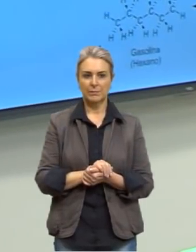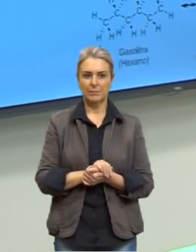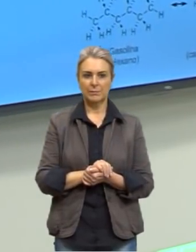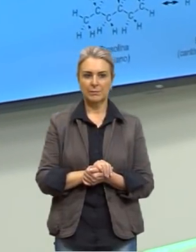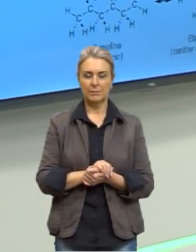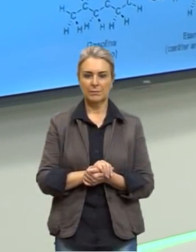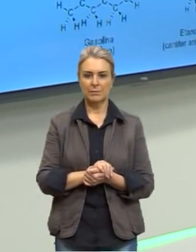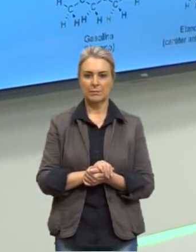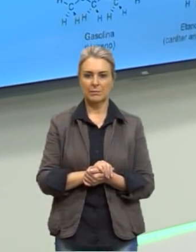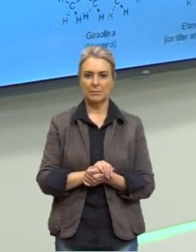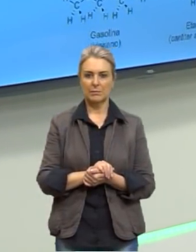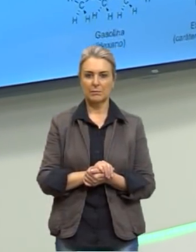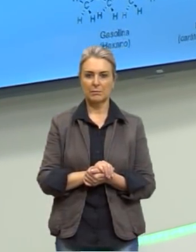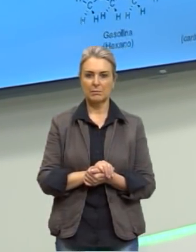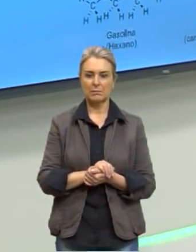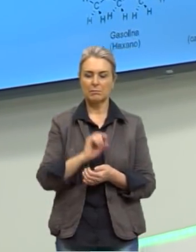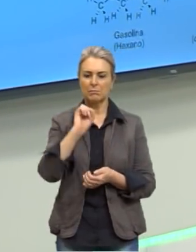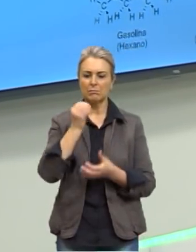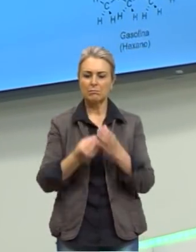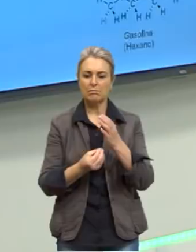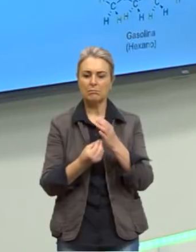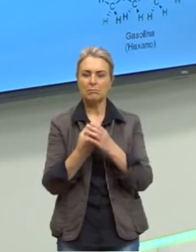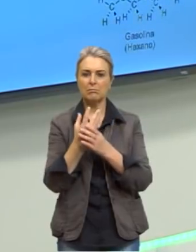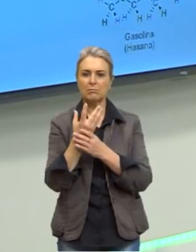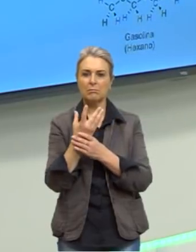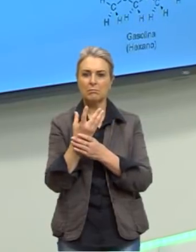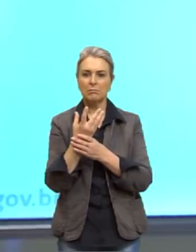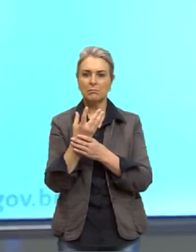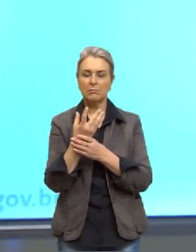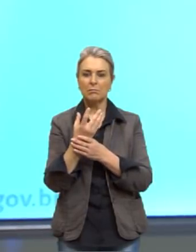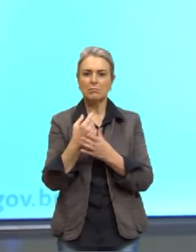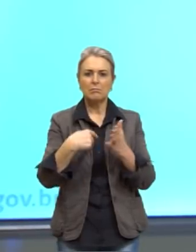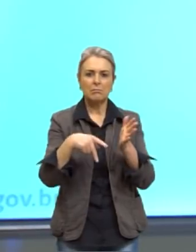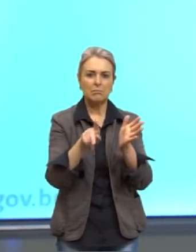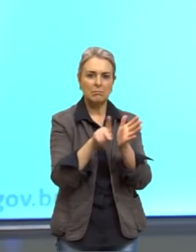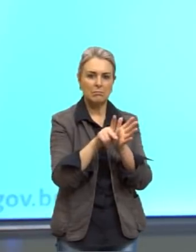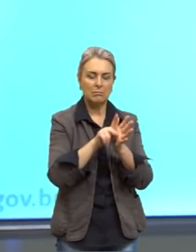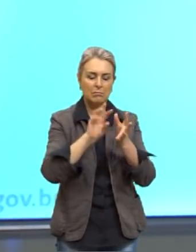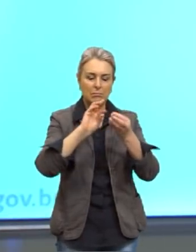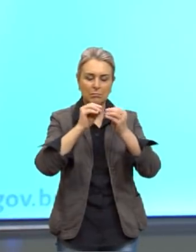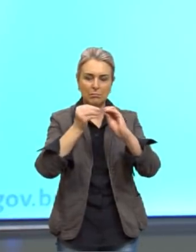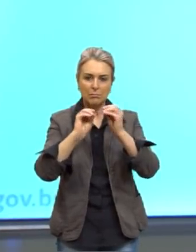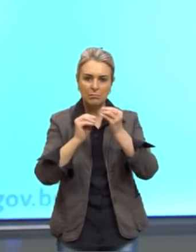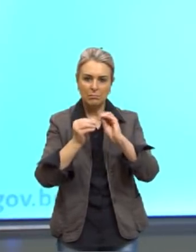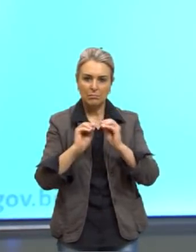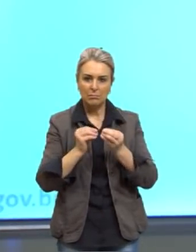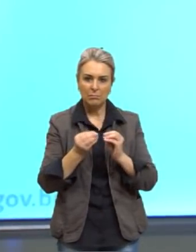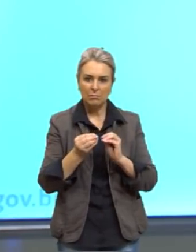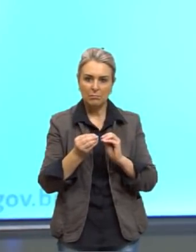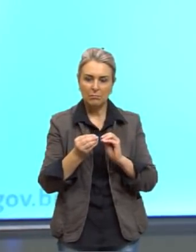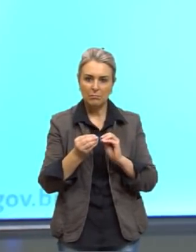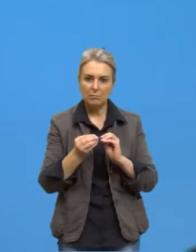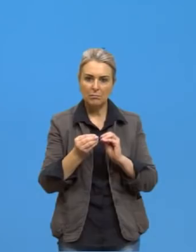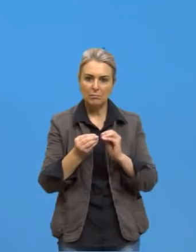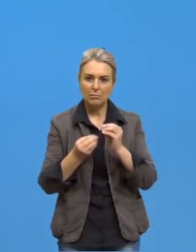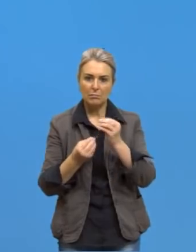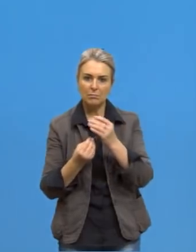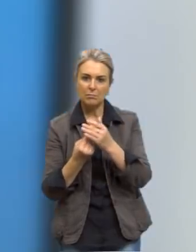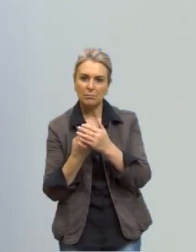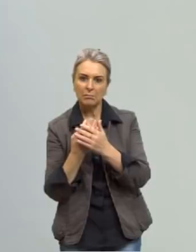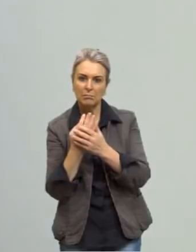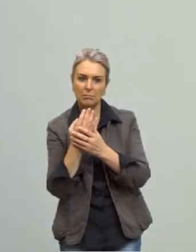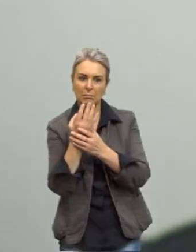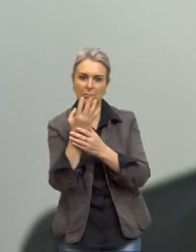e o que que é isso vai gerar a gente vai chegar as propriedades das moléculas que eu falei para vocês ponto de ebulição